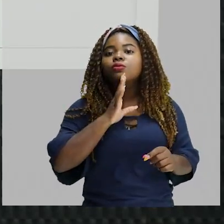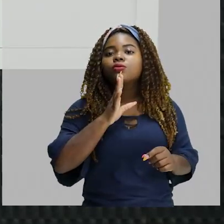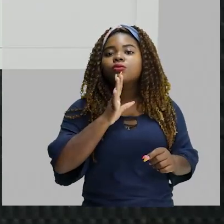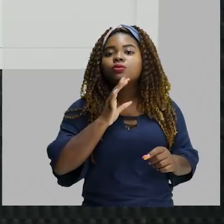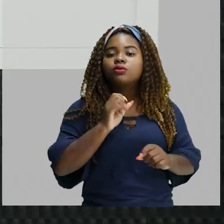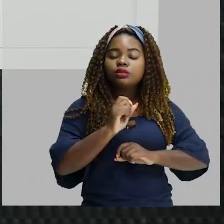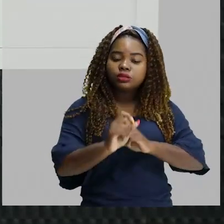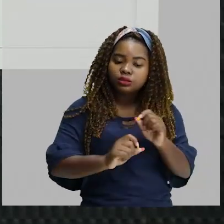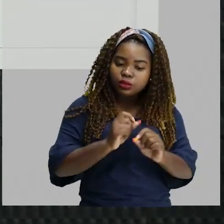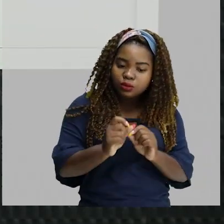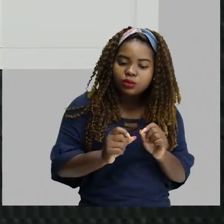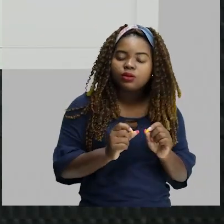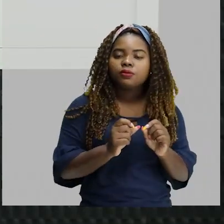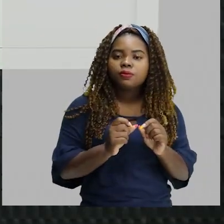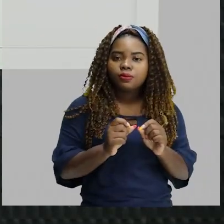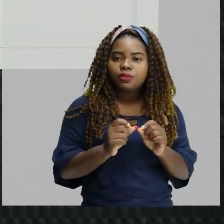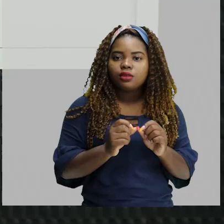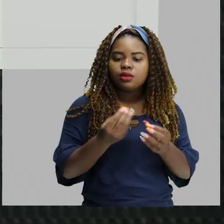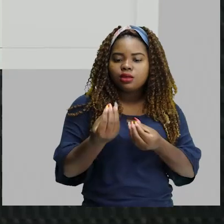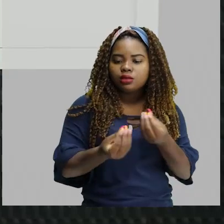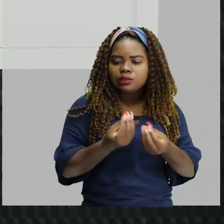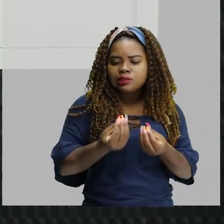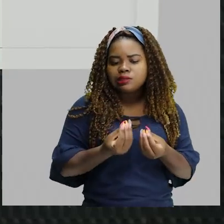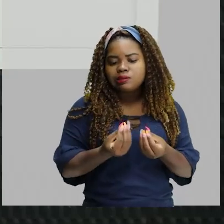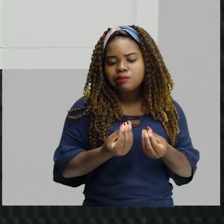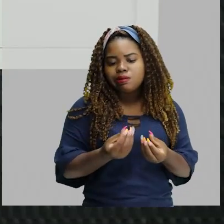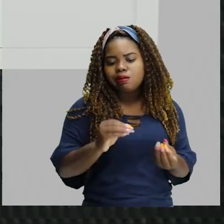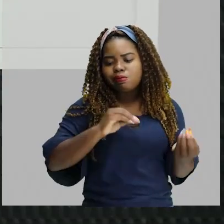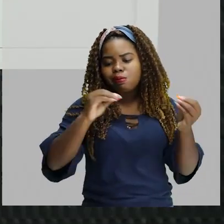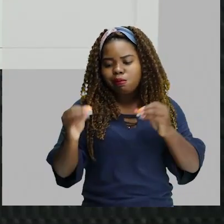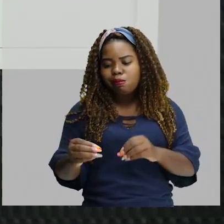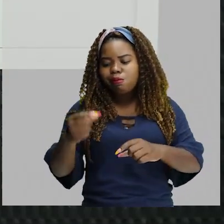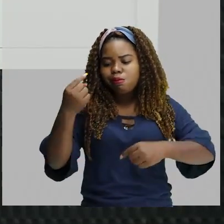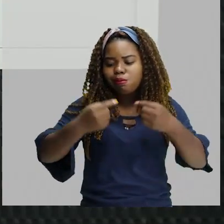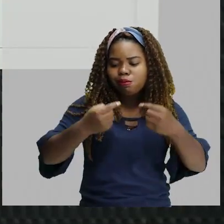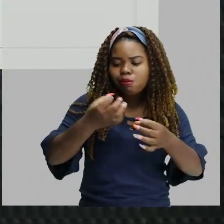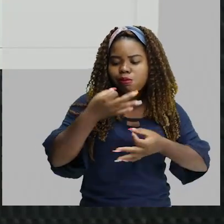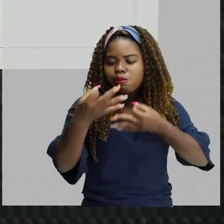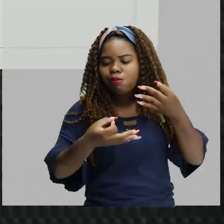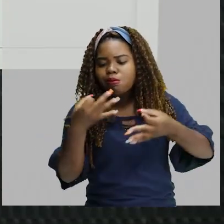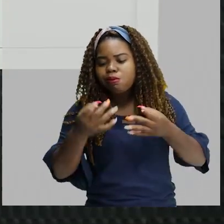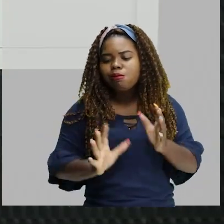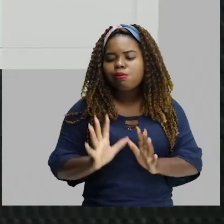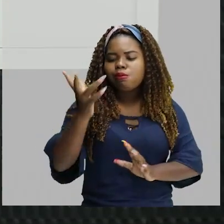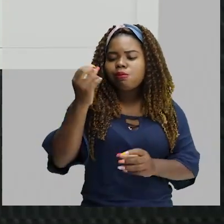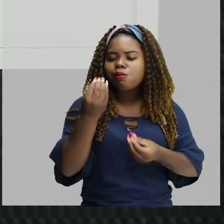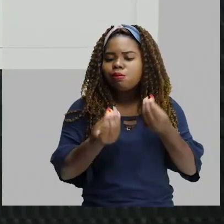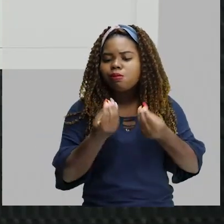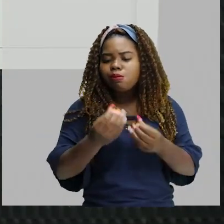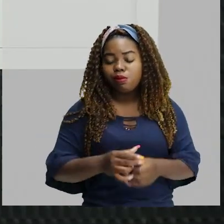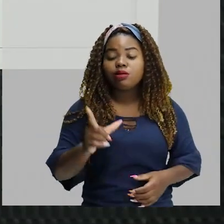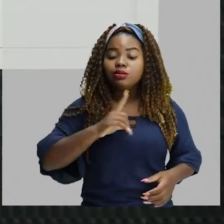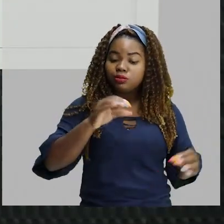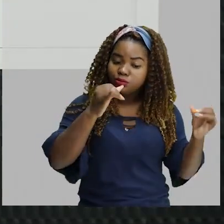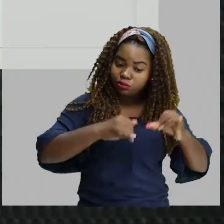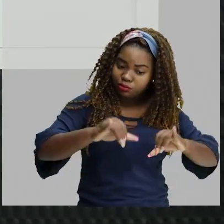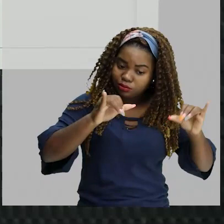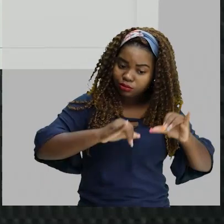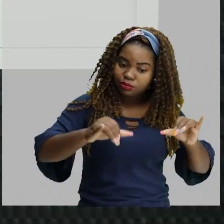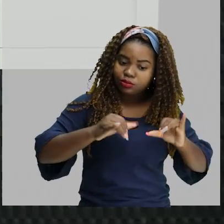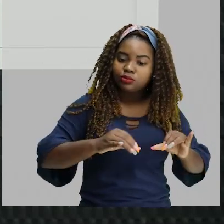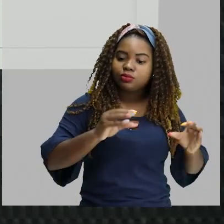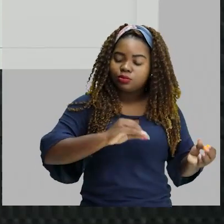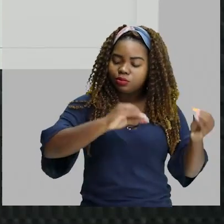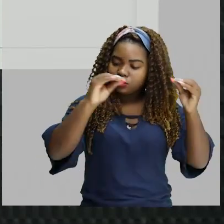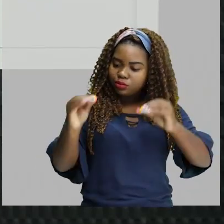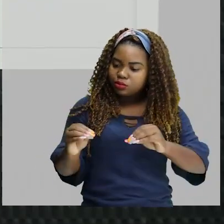preciso identificar a forma como eu vou articular tudo isso. Eu tenho os dados, esses dados eu vou expor através de proposições, tá?